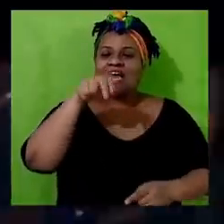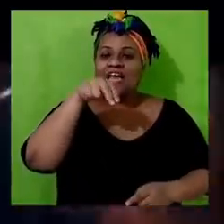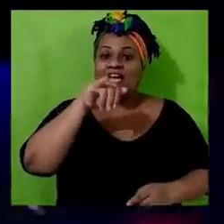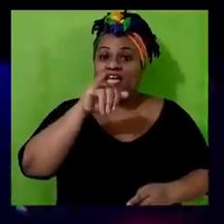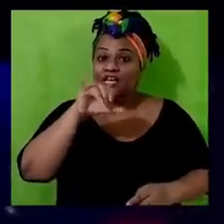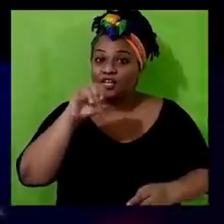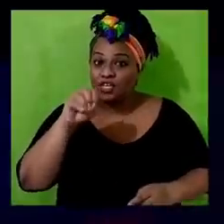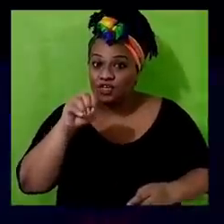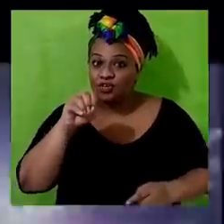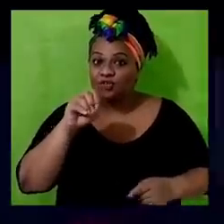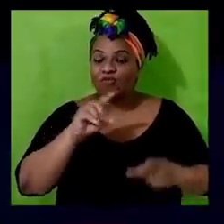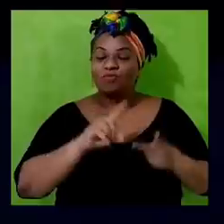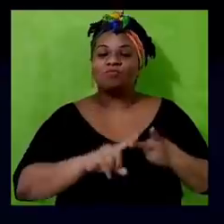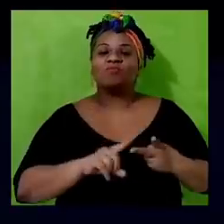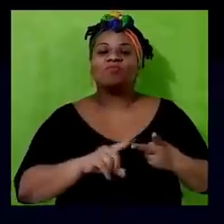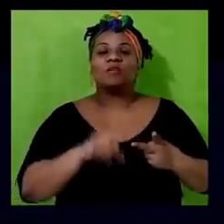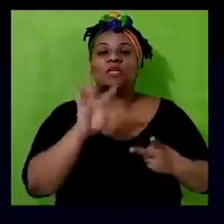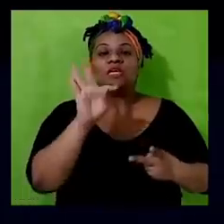em